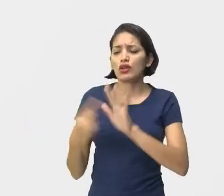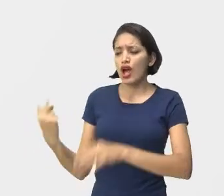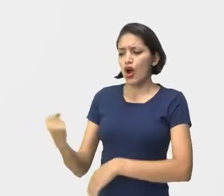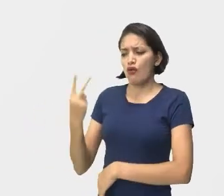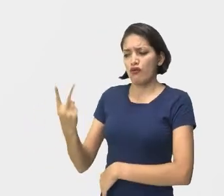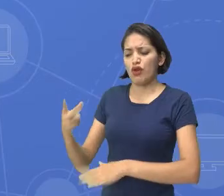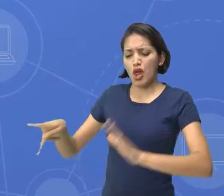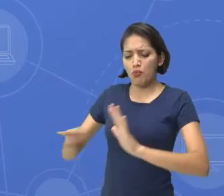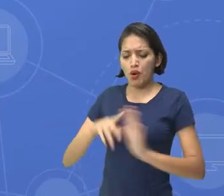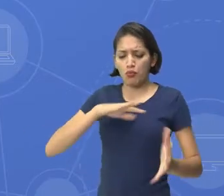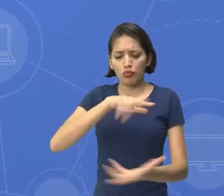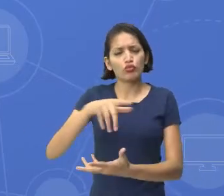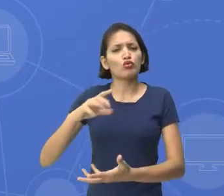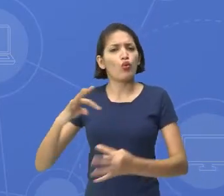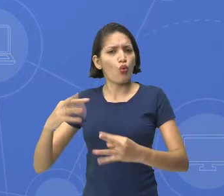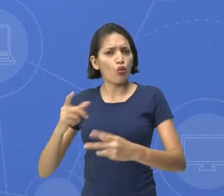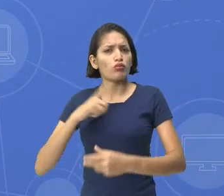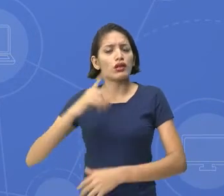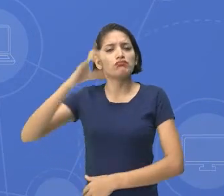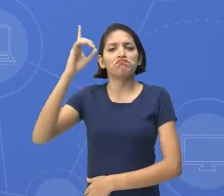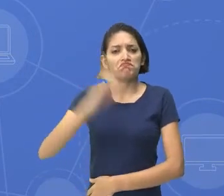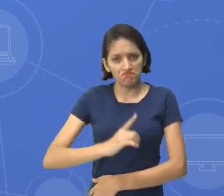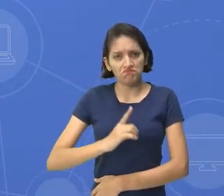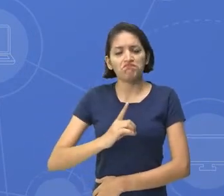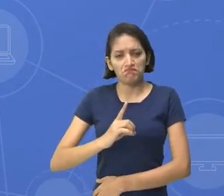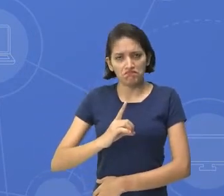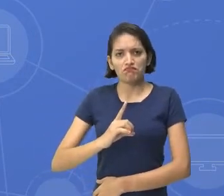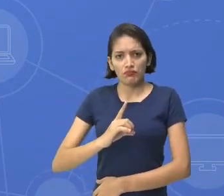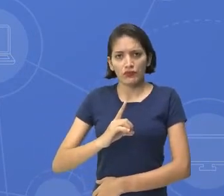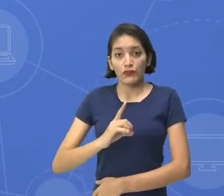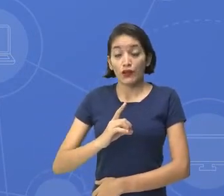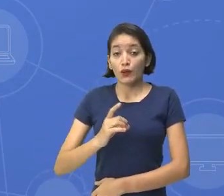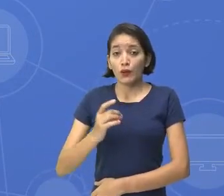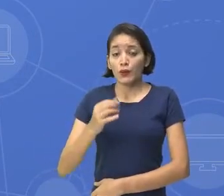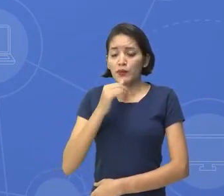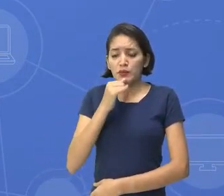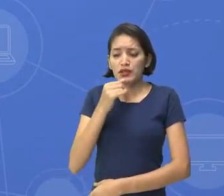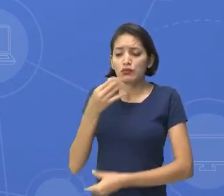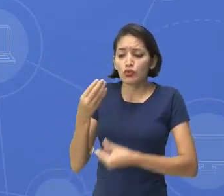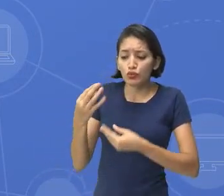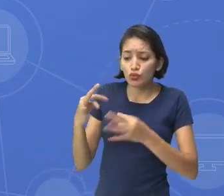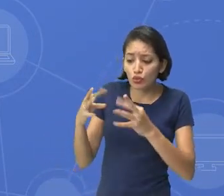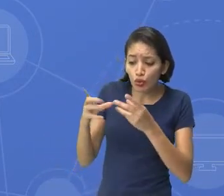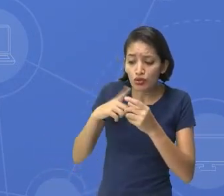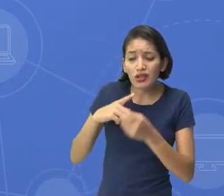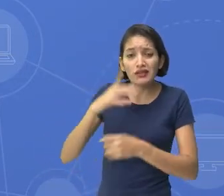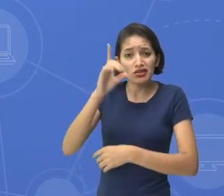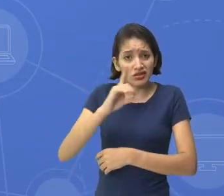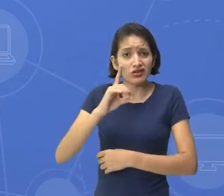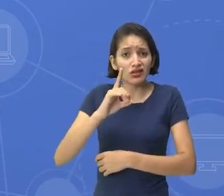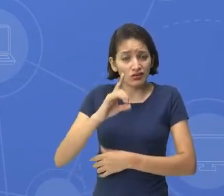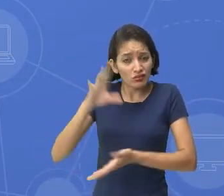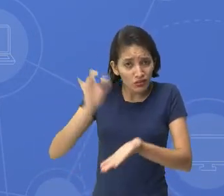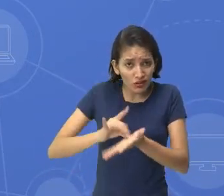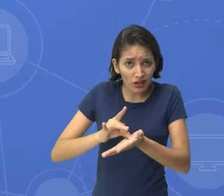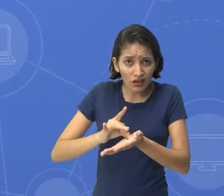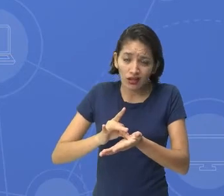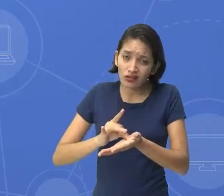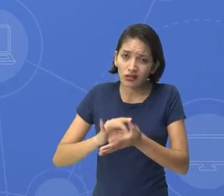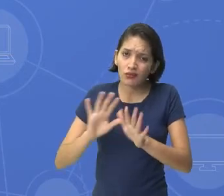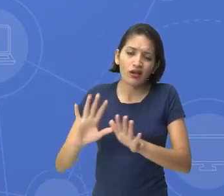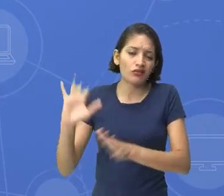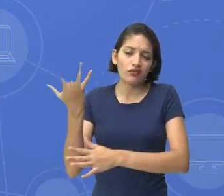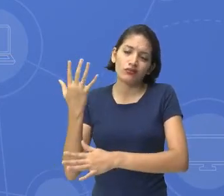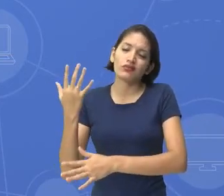são universais, que todo mundo tem direito, como se todo mundo tivesse vivendo com esse direito, né? Então tenta